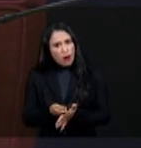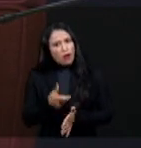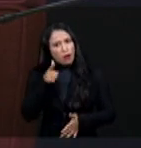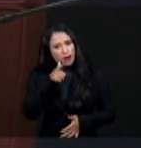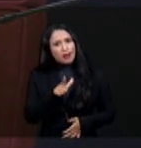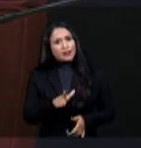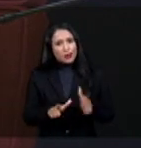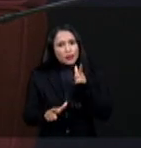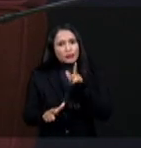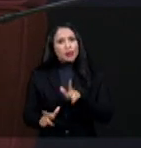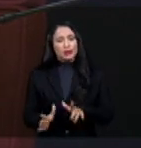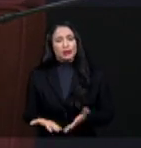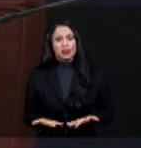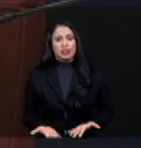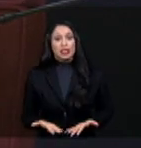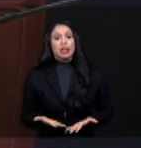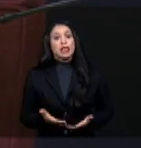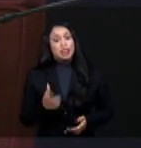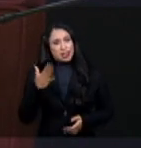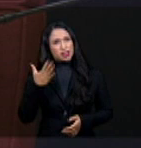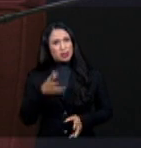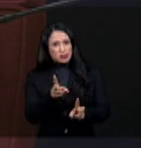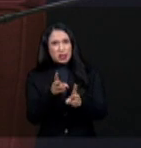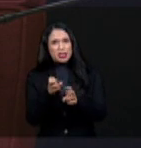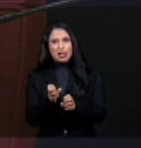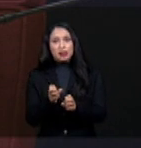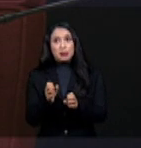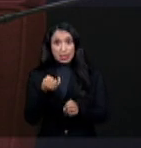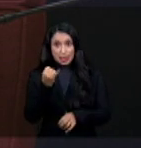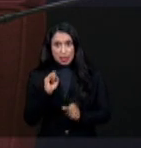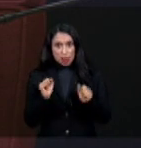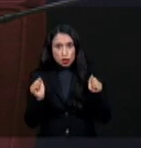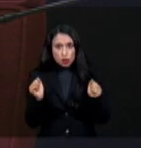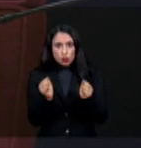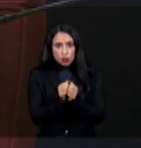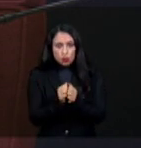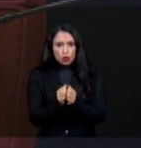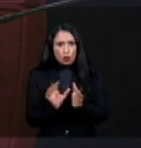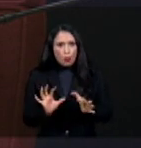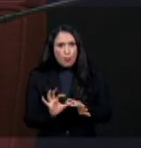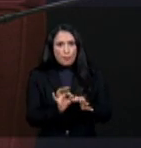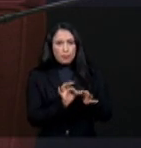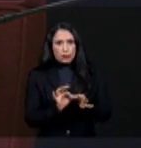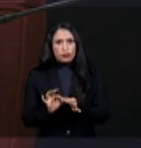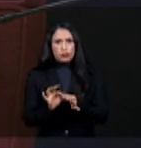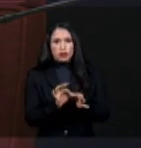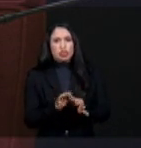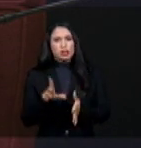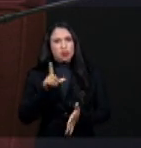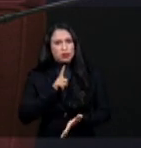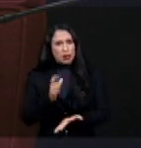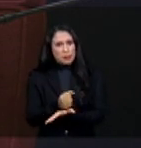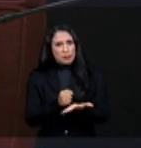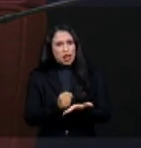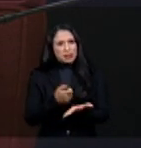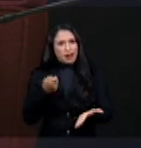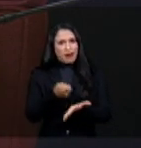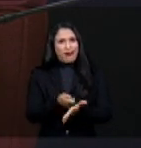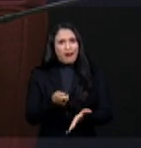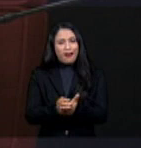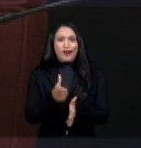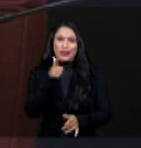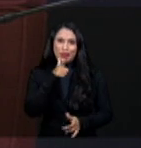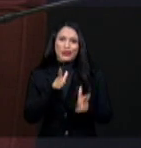mais a gente vê que a gente pode se a gente se junta e nós temos os mesmo princípios e se a gente batalha Por